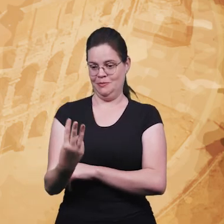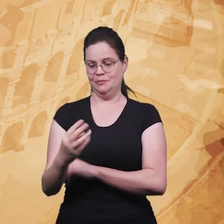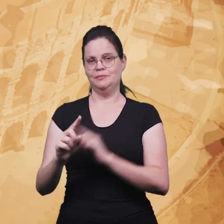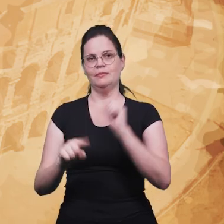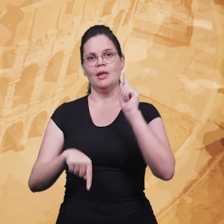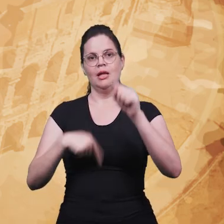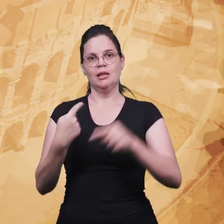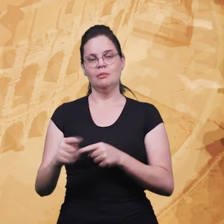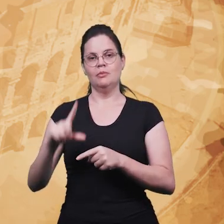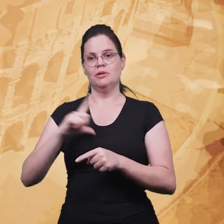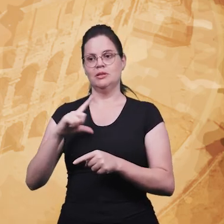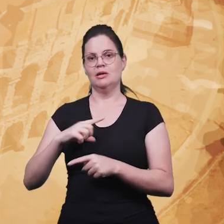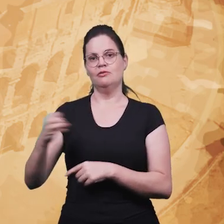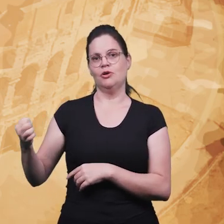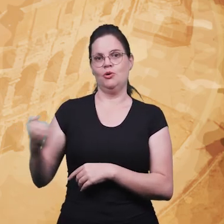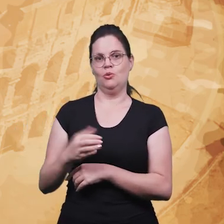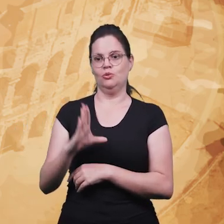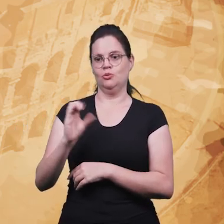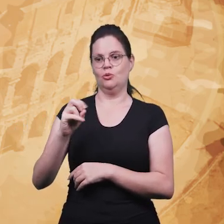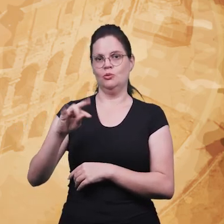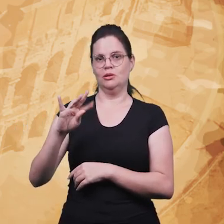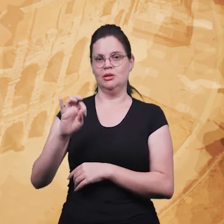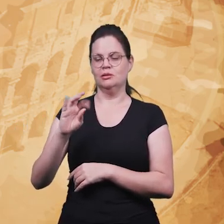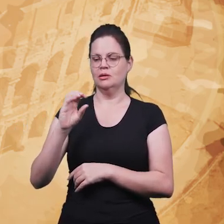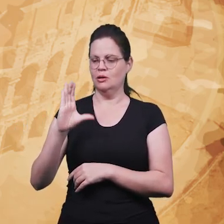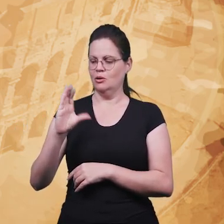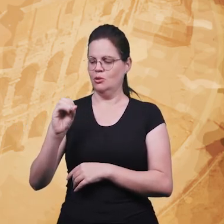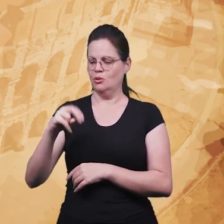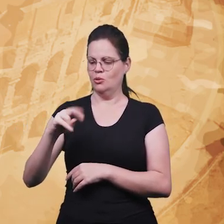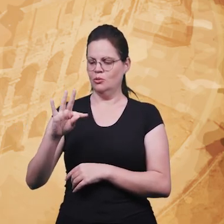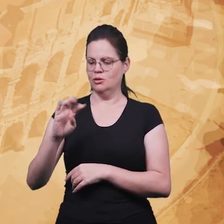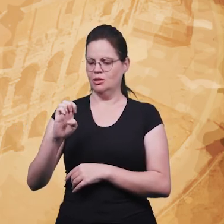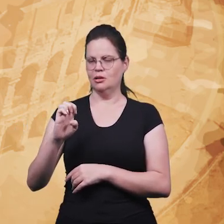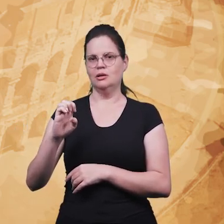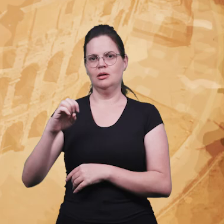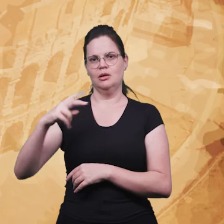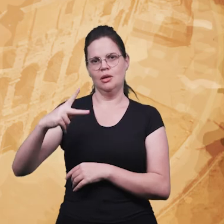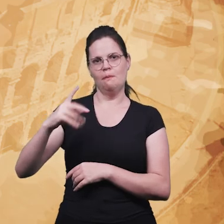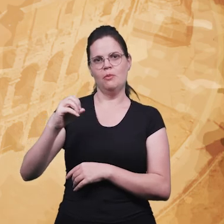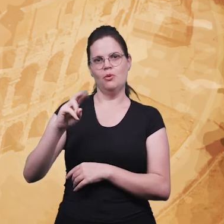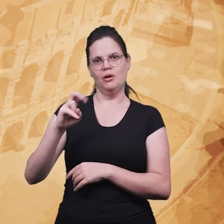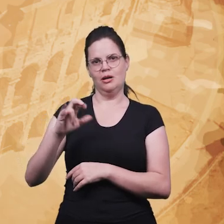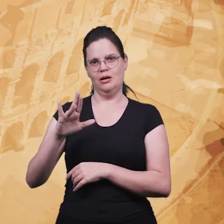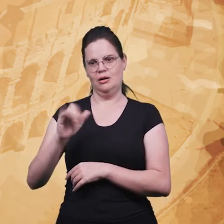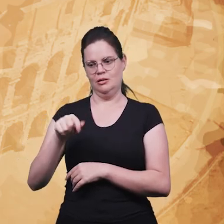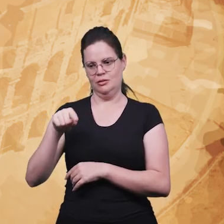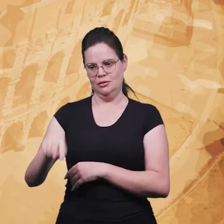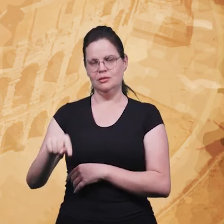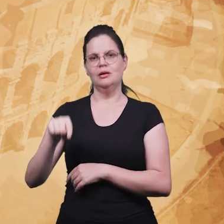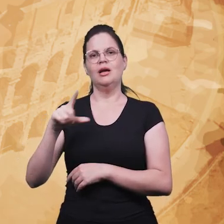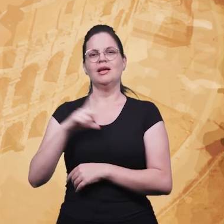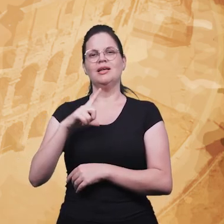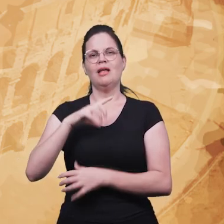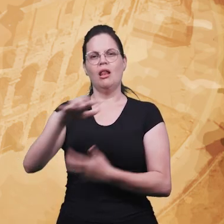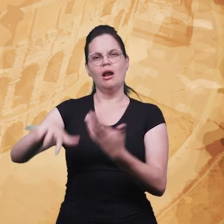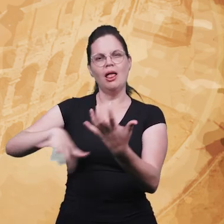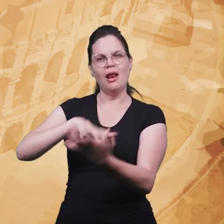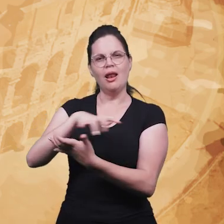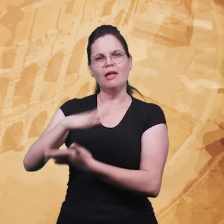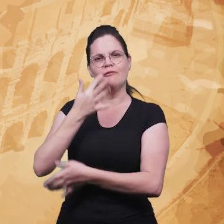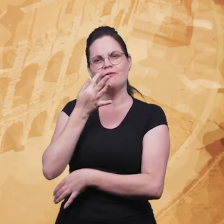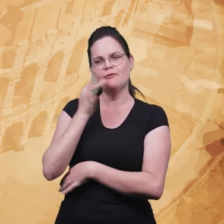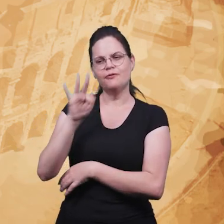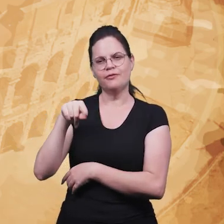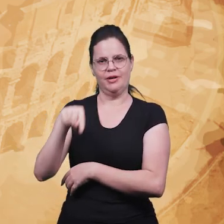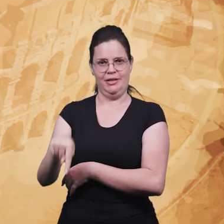Idade Contemporânea, que vai até lá a Revolução Francesa, né, a queda